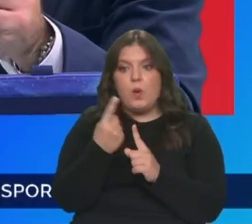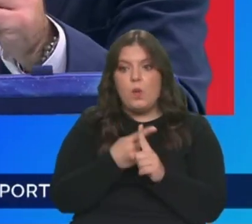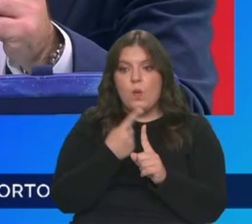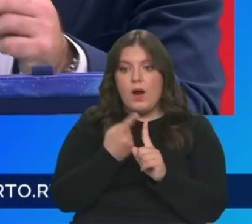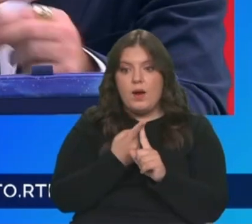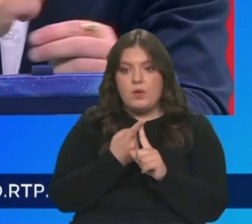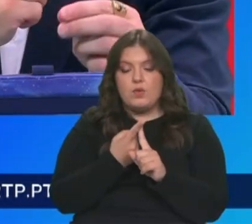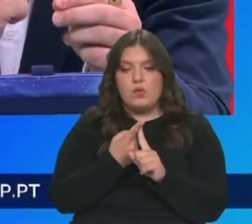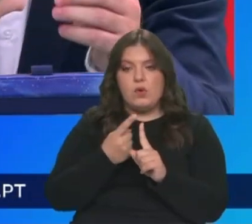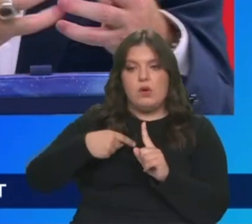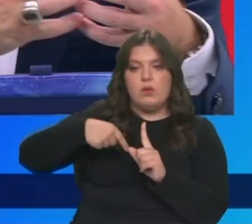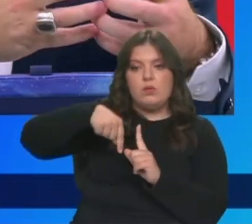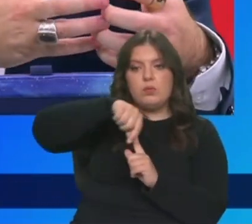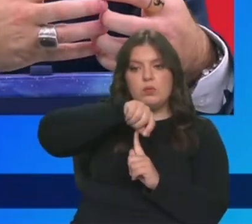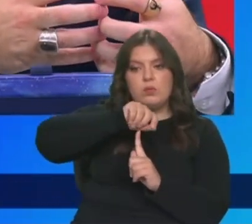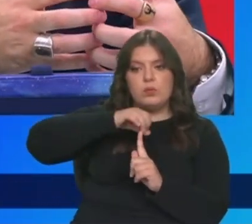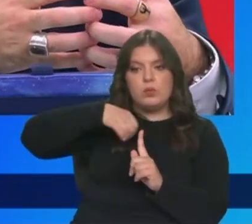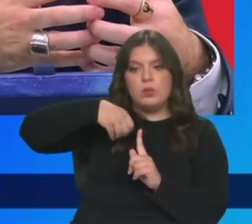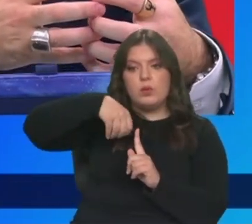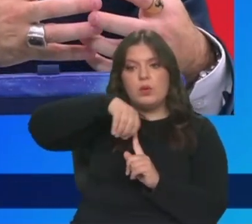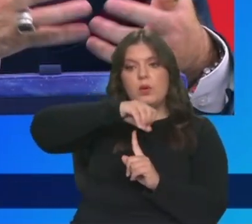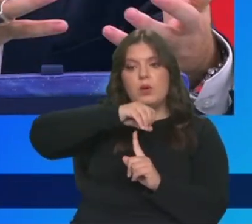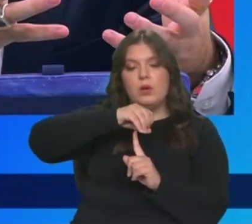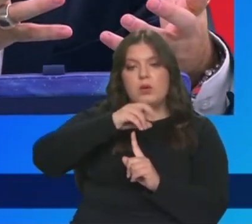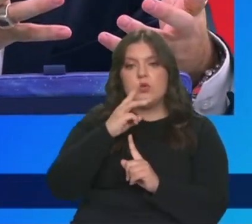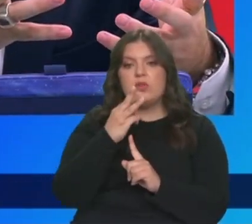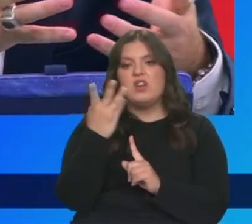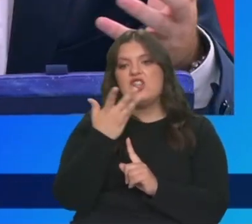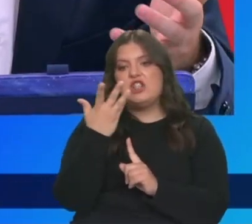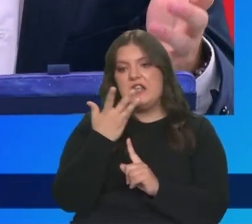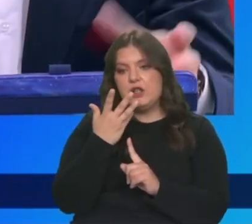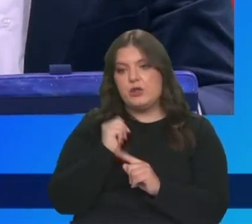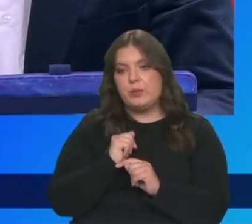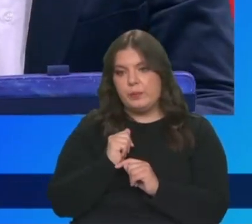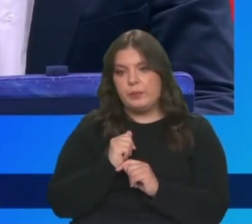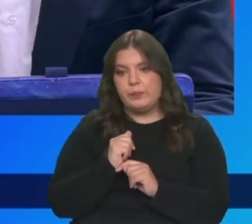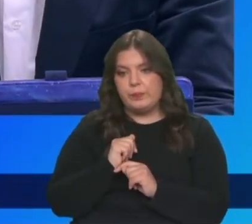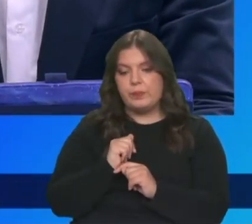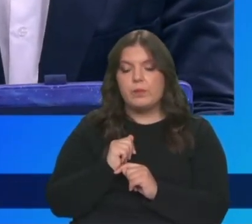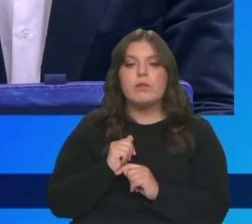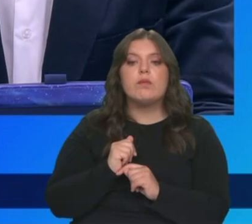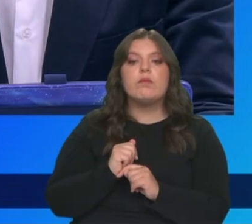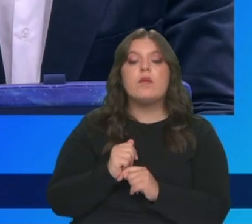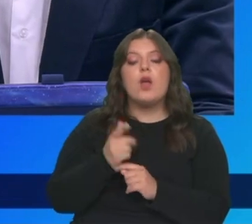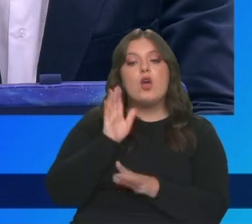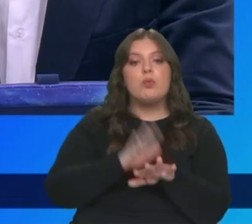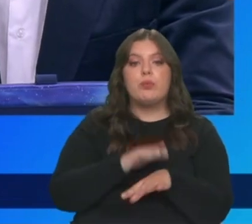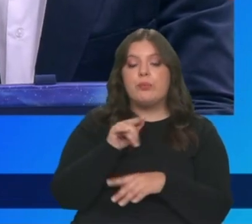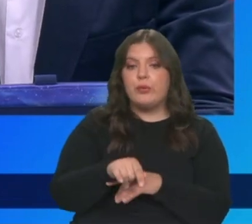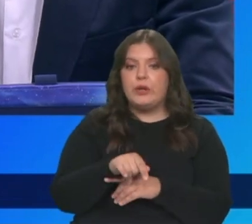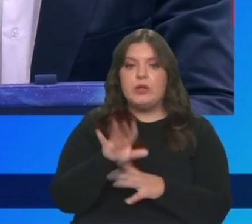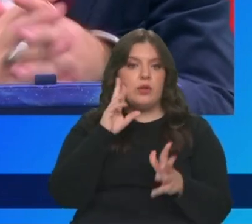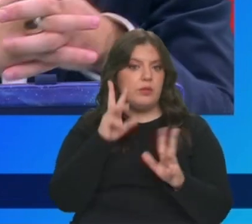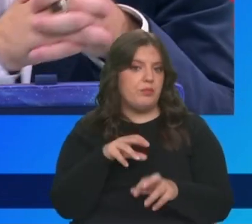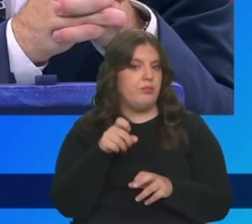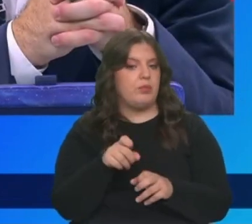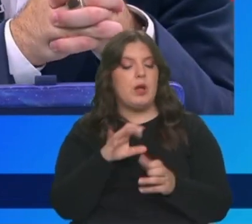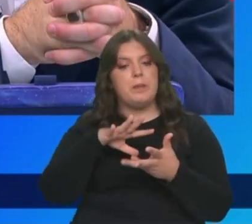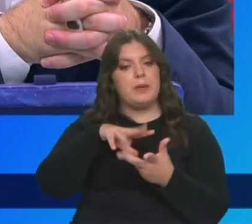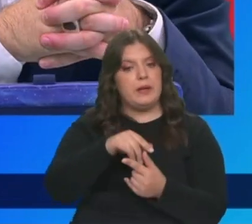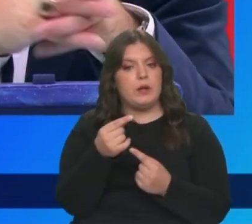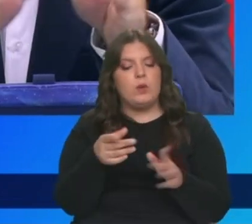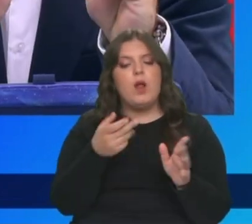tempo que demora a girar à volta da sua estrela, são pouco mais de 3 dias. Mais de 3 dias. E, portanto, esta é a detecção de um